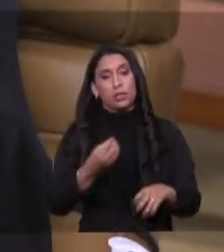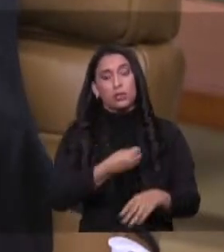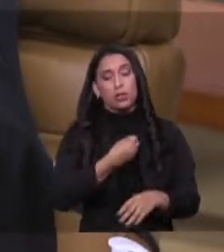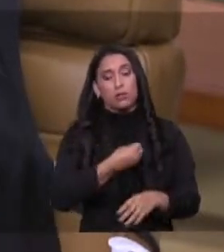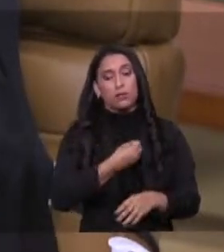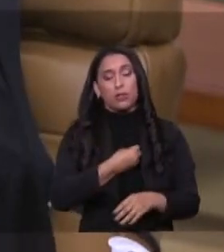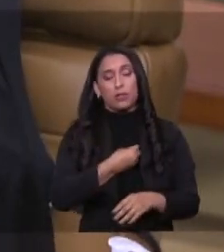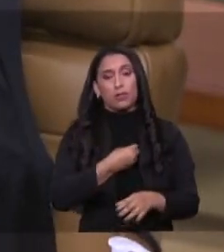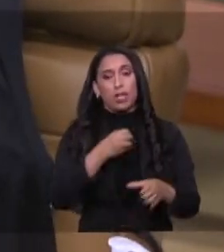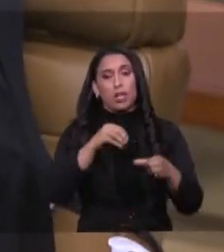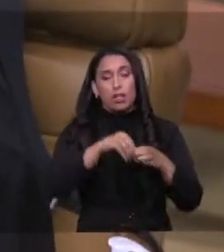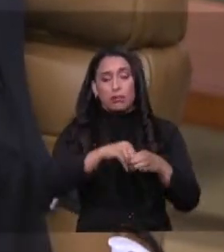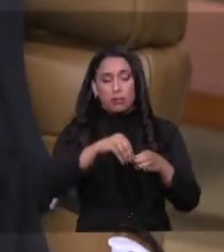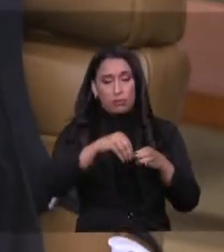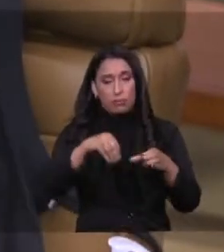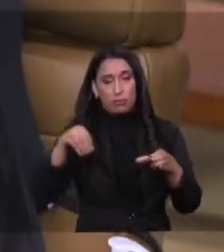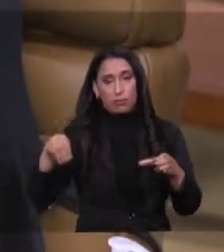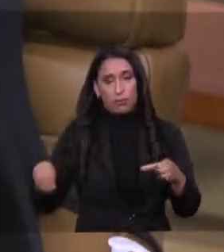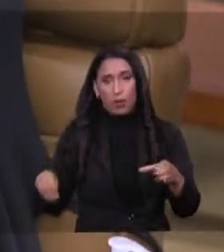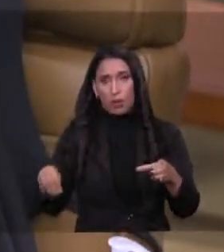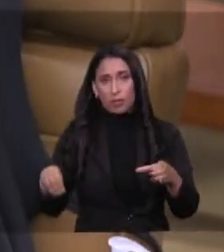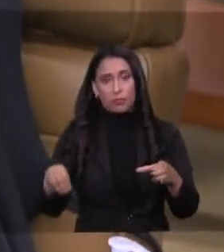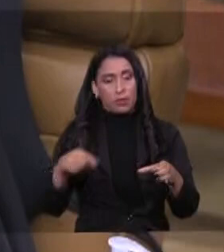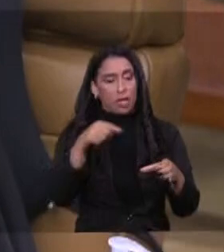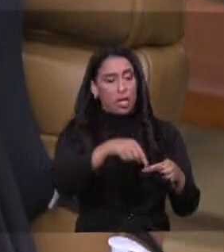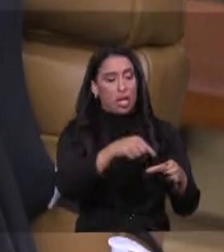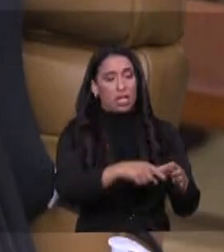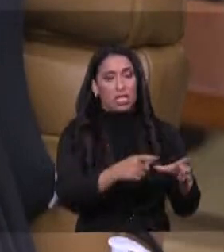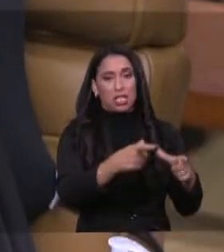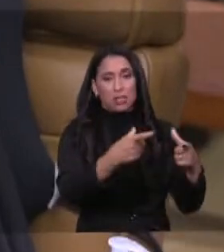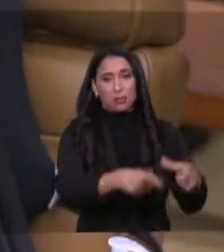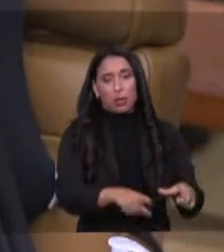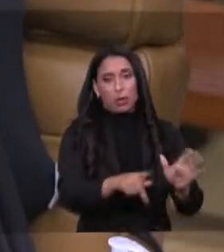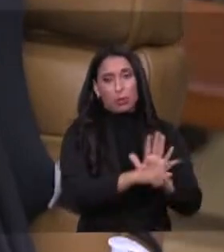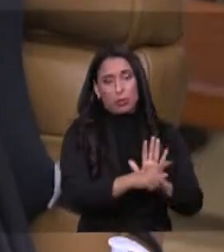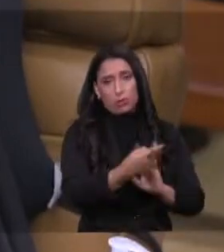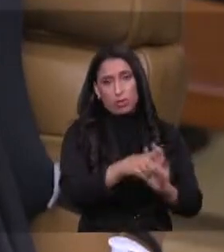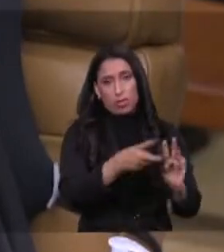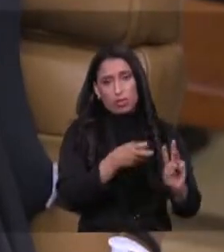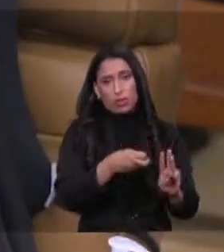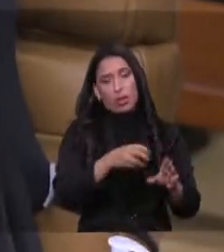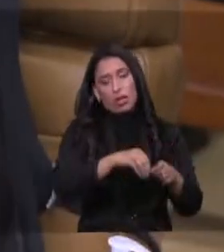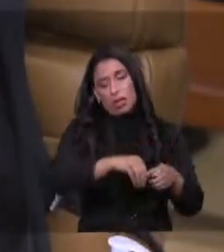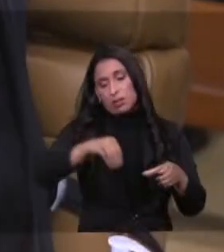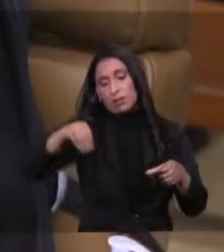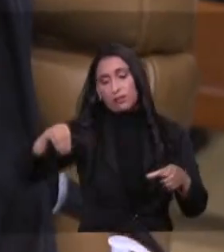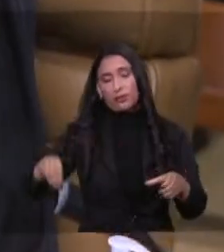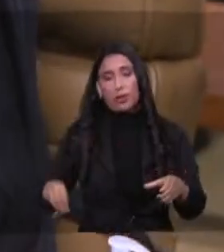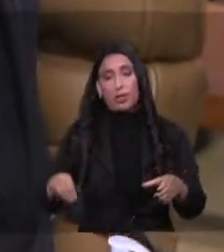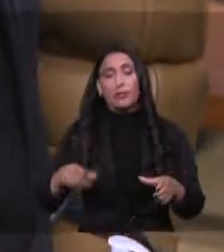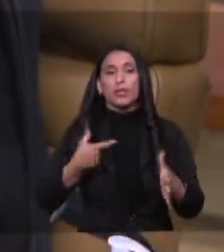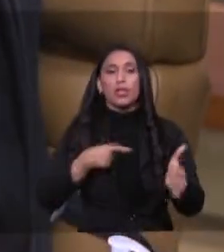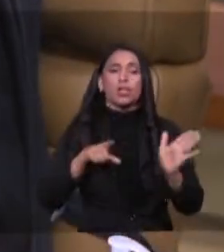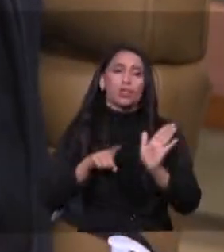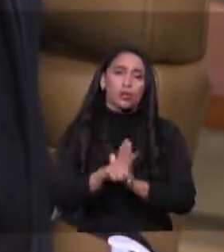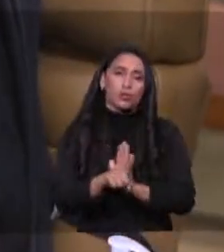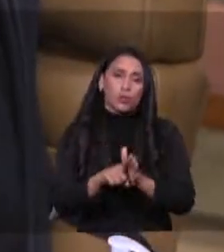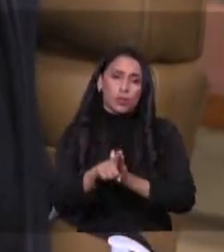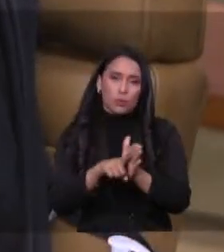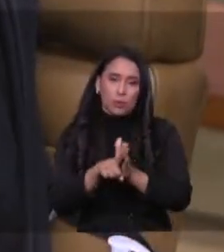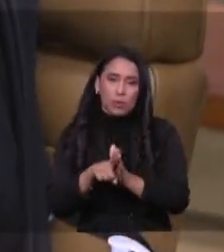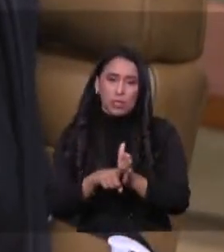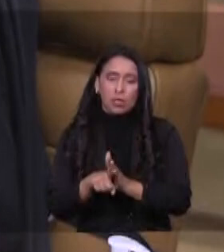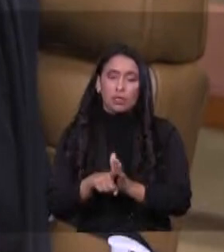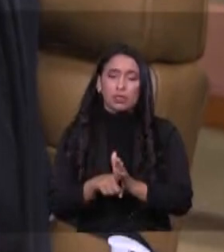vivem fora de terras indígenas. E, por fim, uma pesquisa que eu fiz com